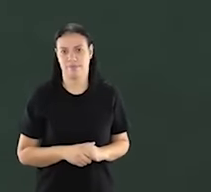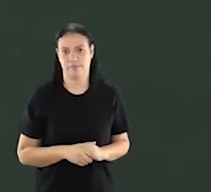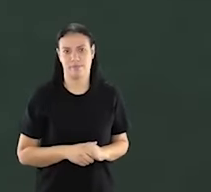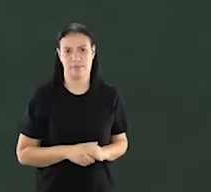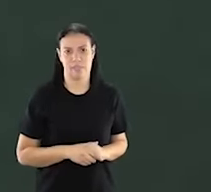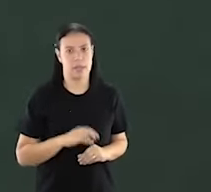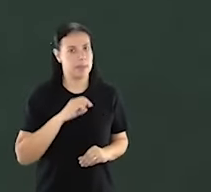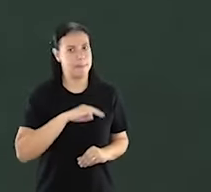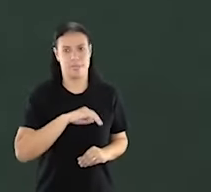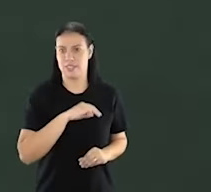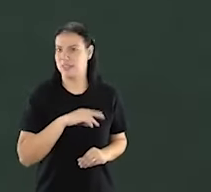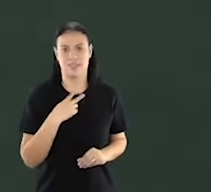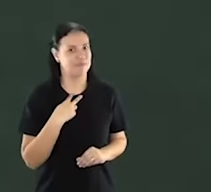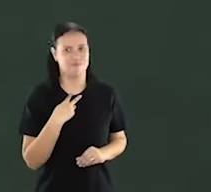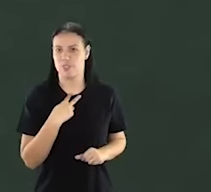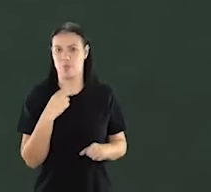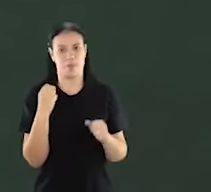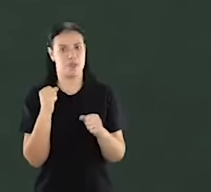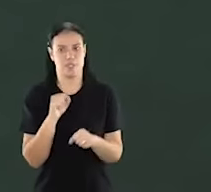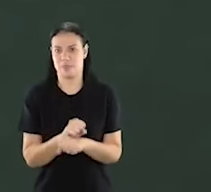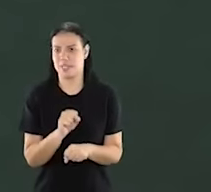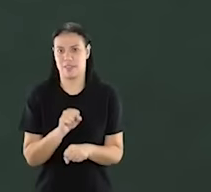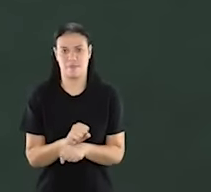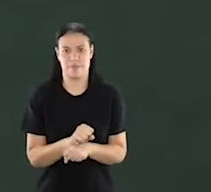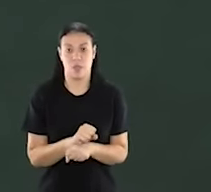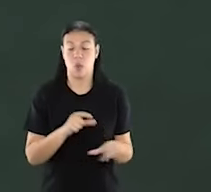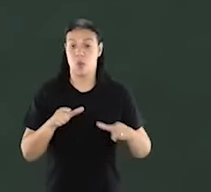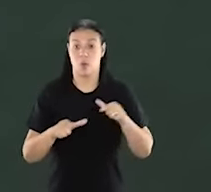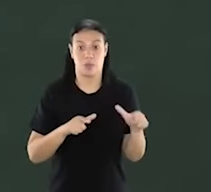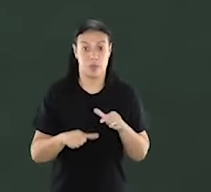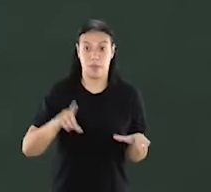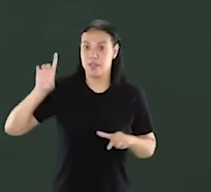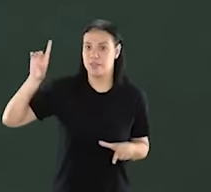Missões não pode esperar. A obra de Deus não pode esperar.